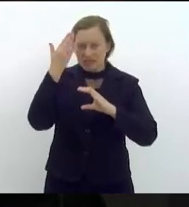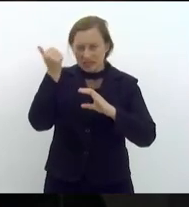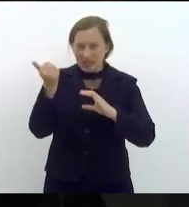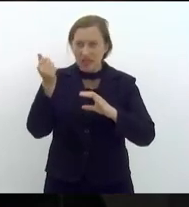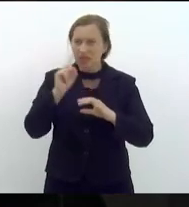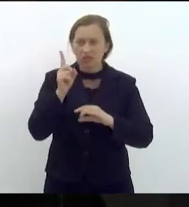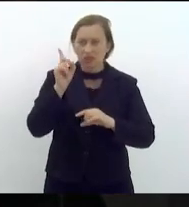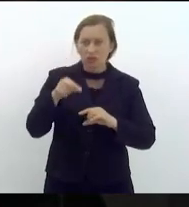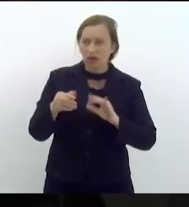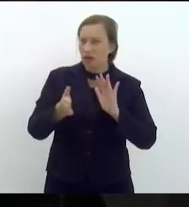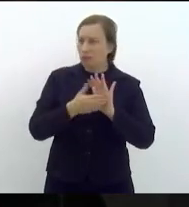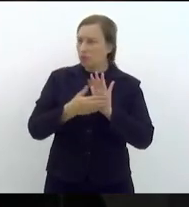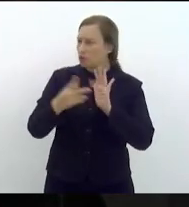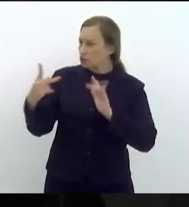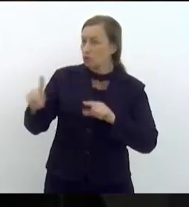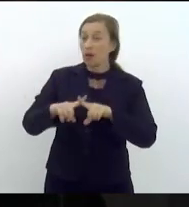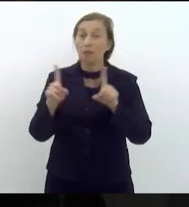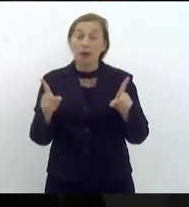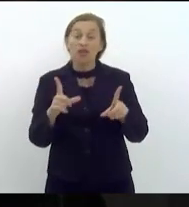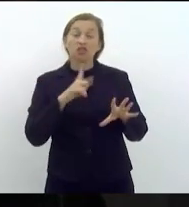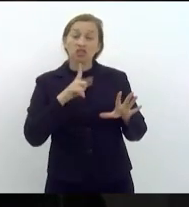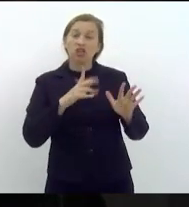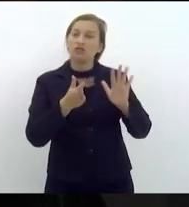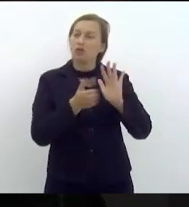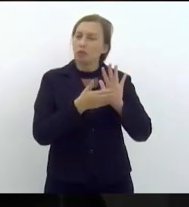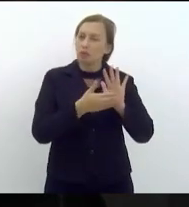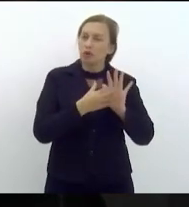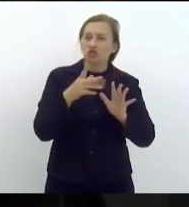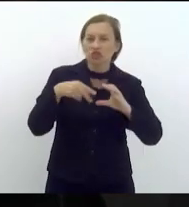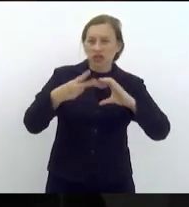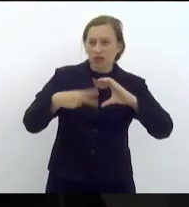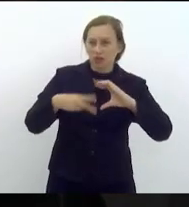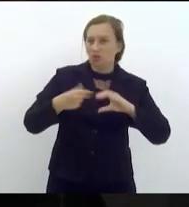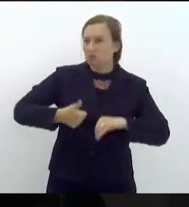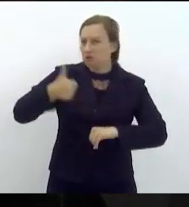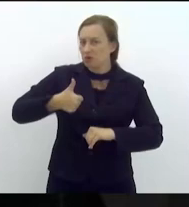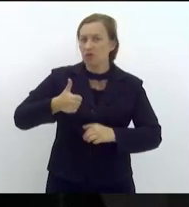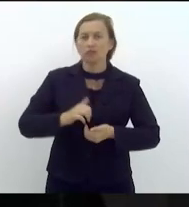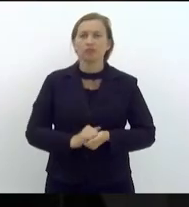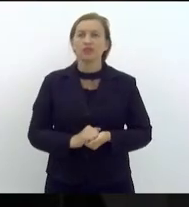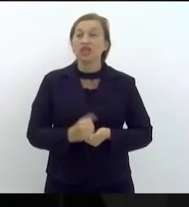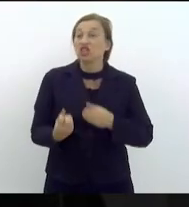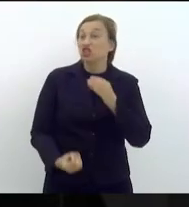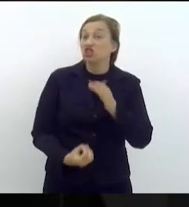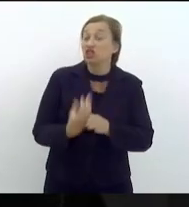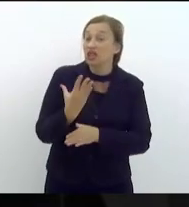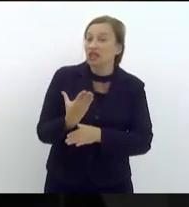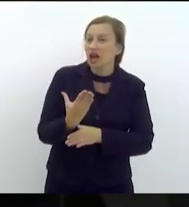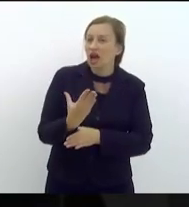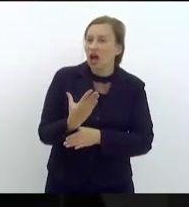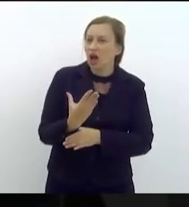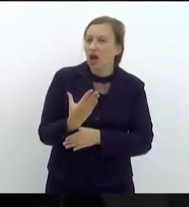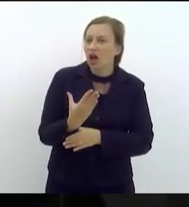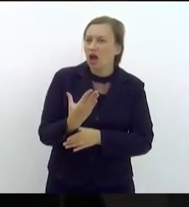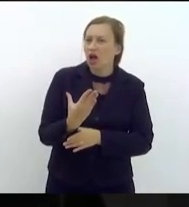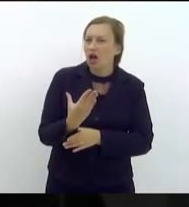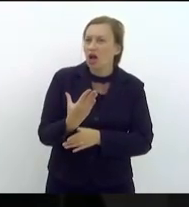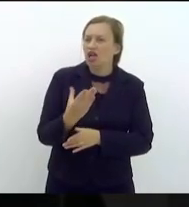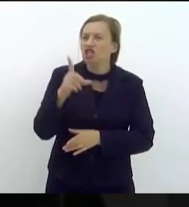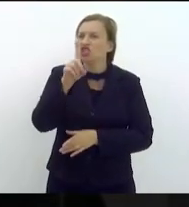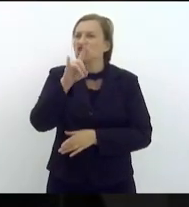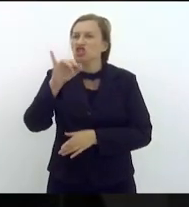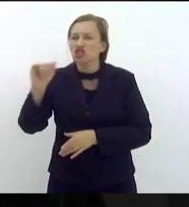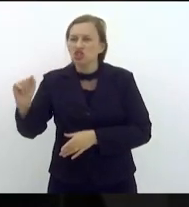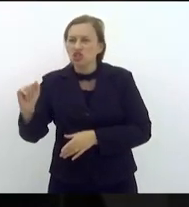da proposta de vossa excelência mas houve uma proposição na Câmara Municipal em primeiro lugar de criar um tal dia